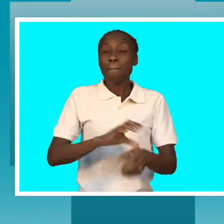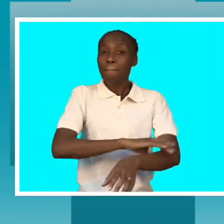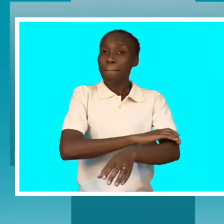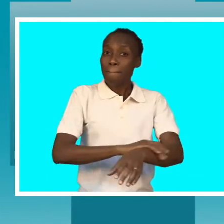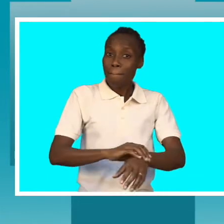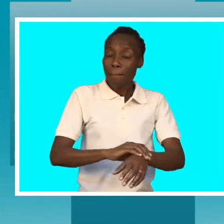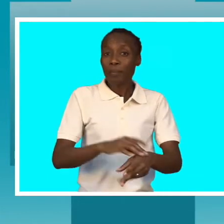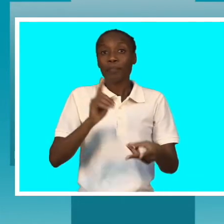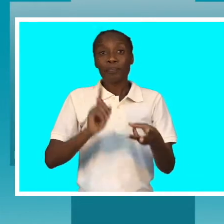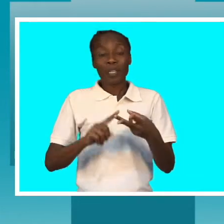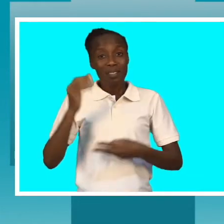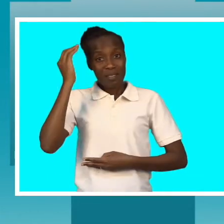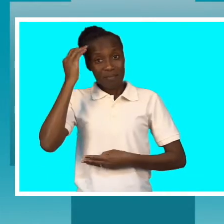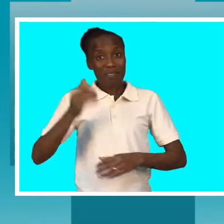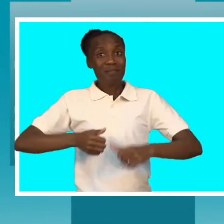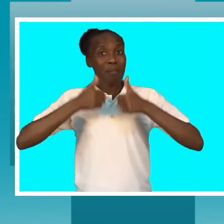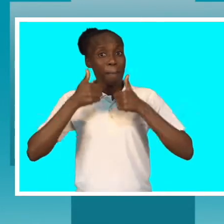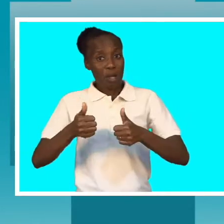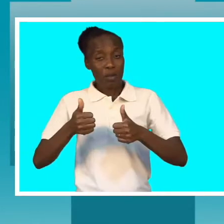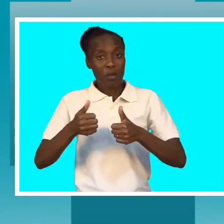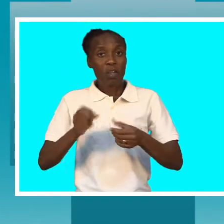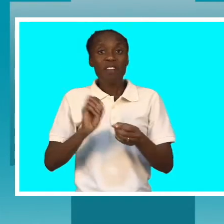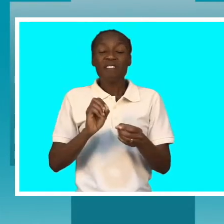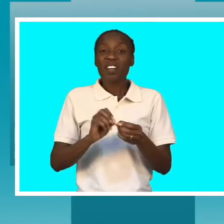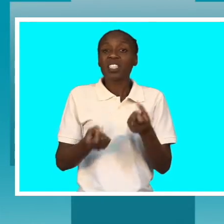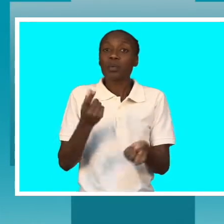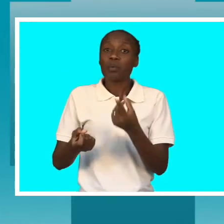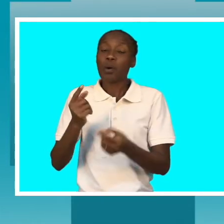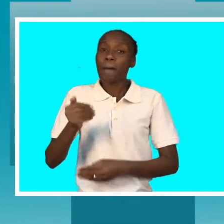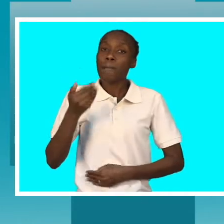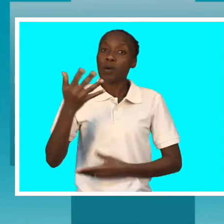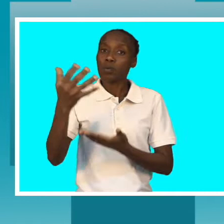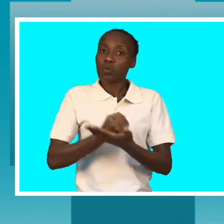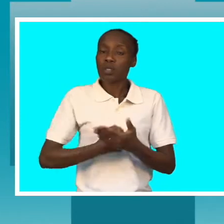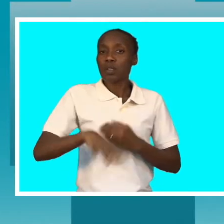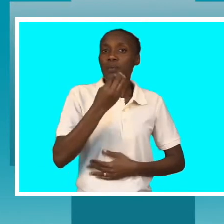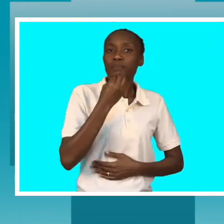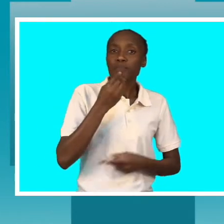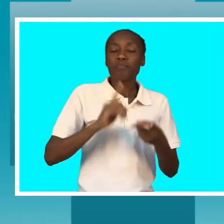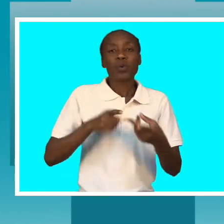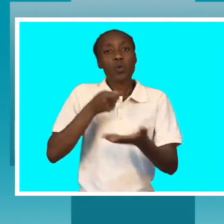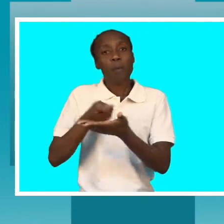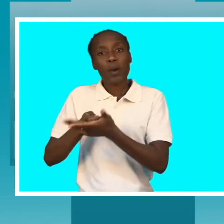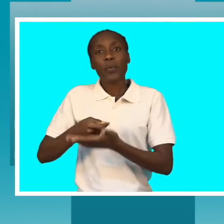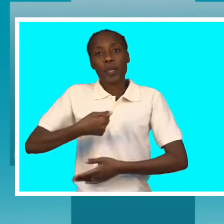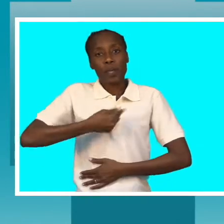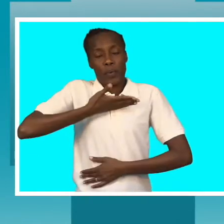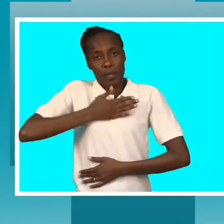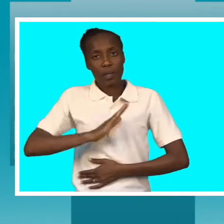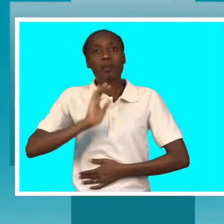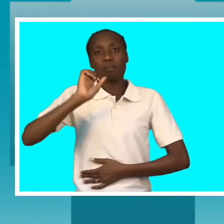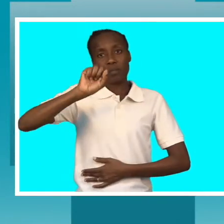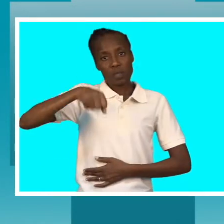cabeça, está bom. Eu vou fazer alguma coisa para conseguir para comer, para comprar, eu quero.